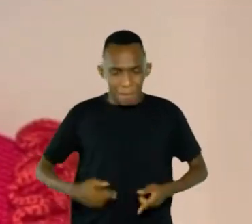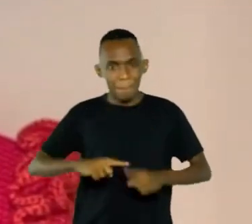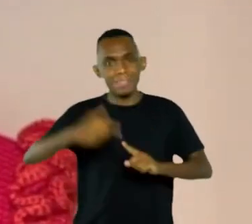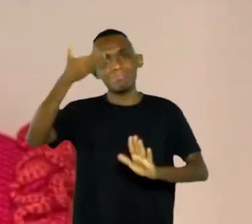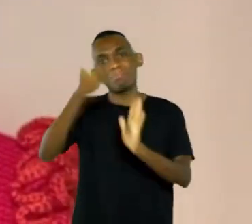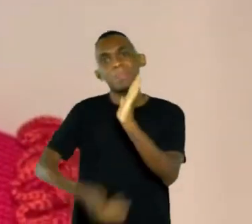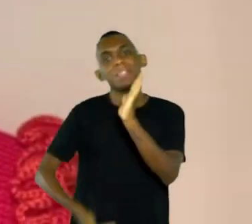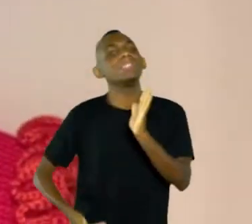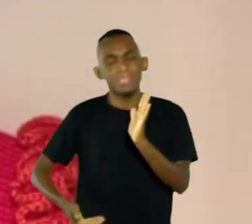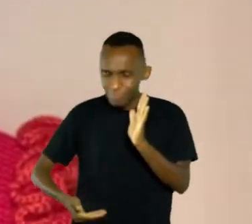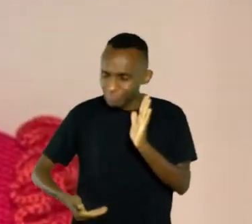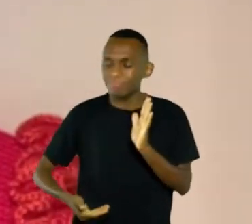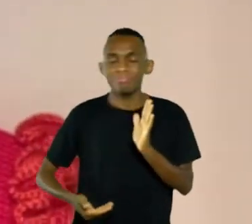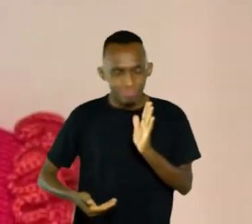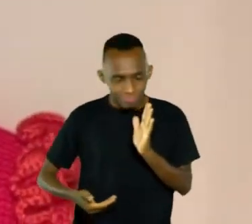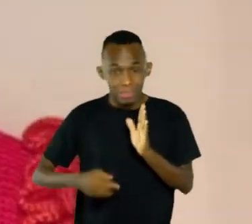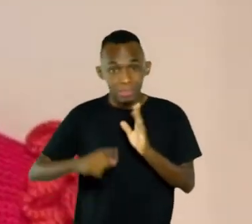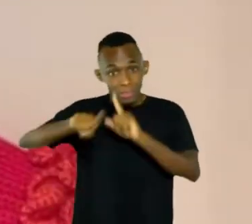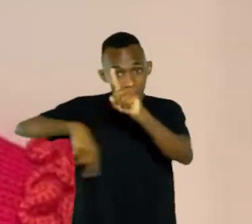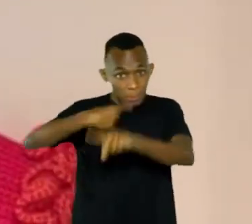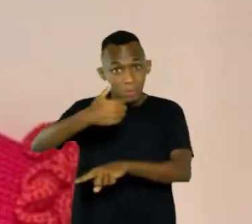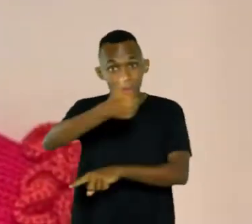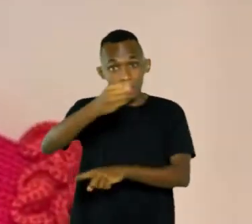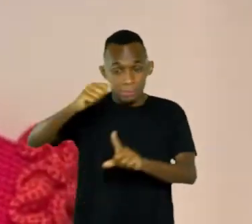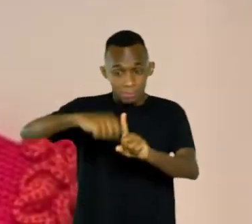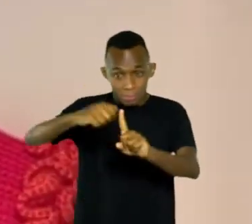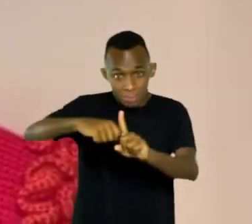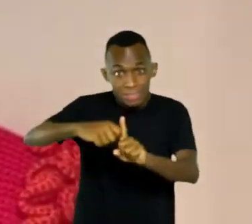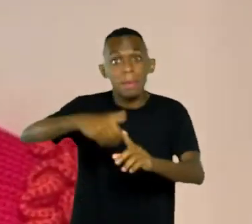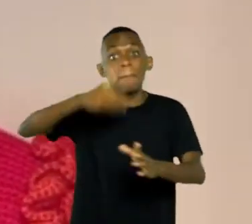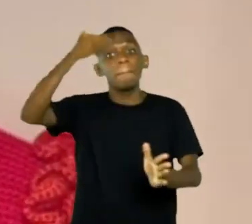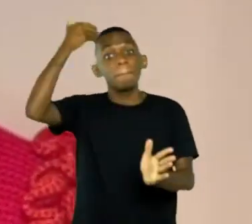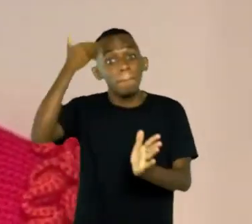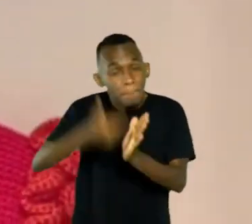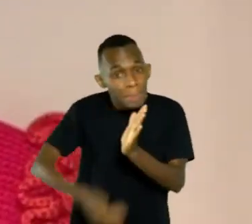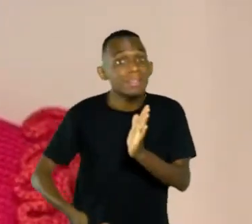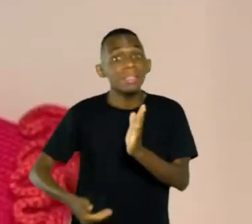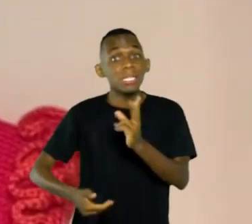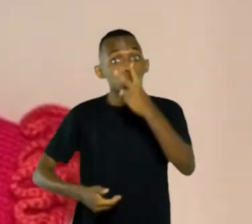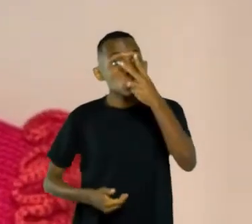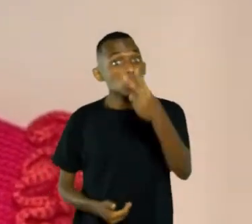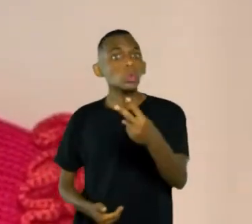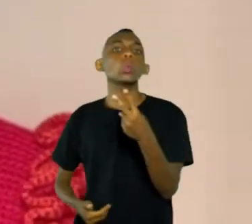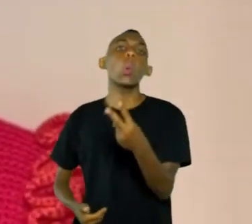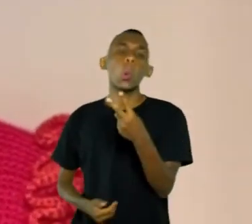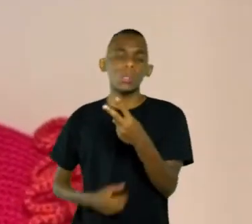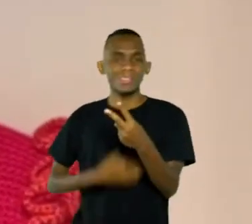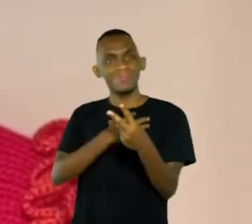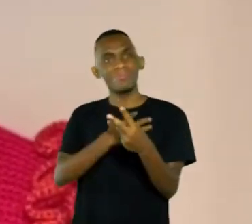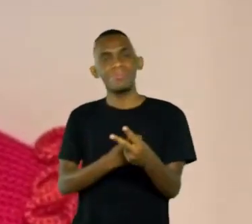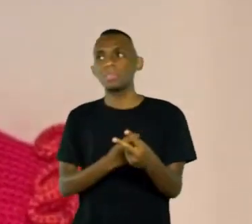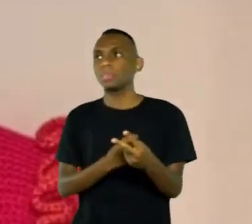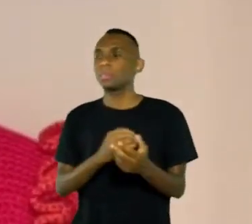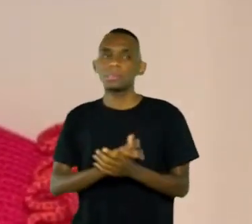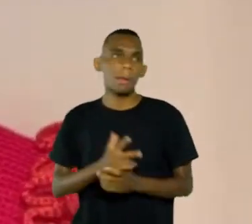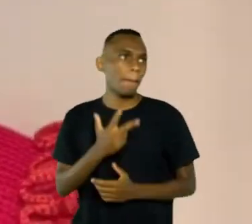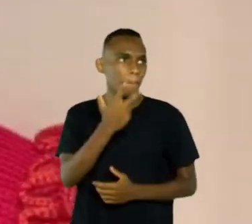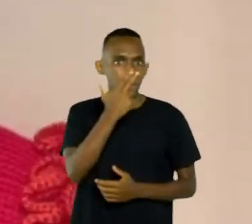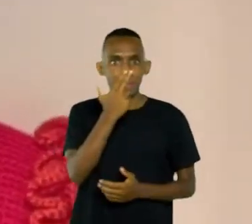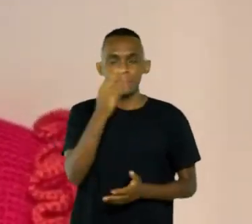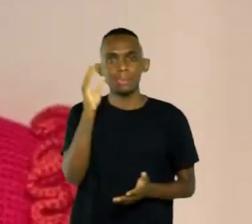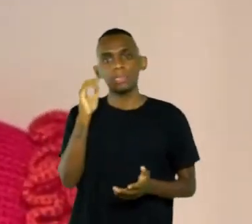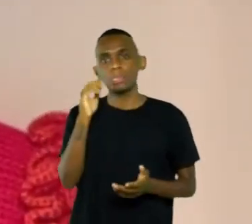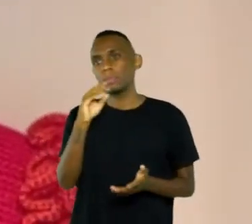de gravidez, aí 10 meses depois engravidei de novo, perdi de novo. Acho que são duas perdas sobre as quais a gente não fala, né? O aborto é meio